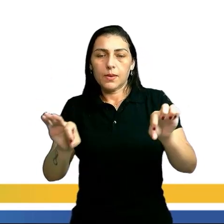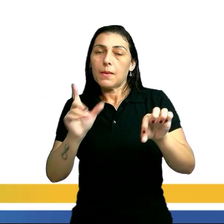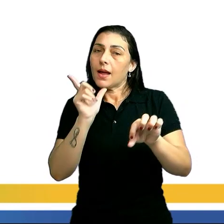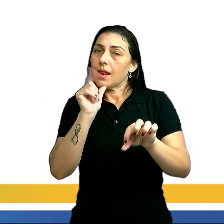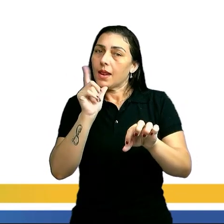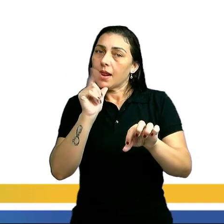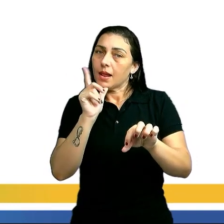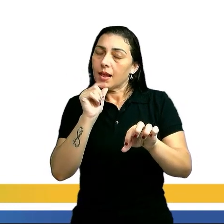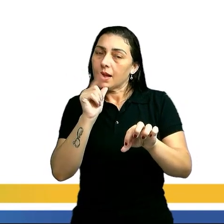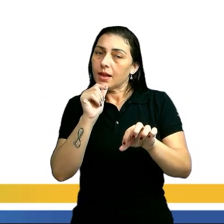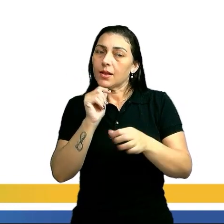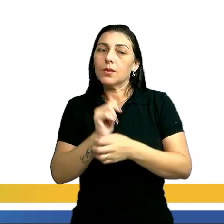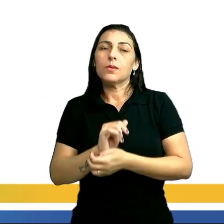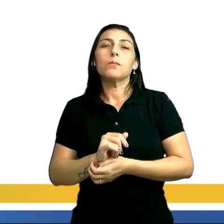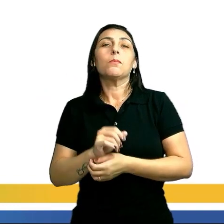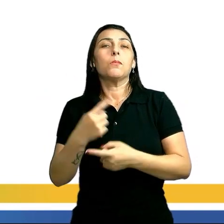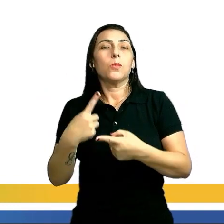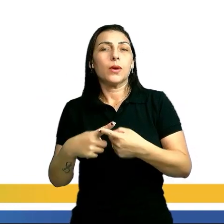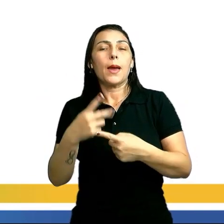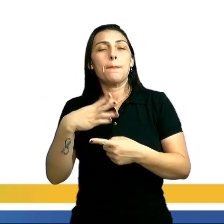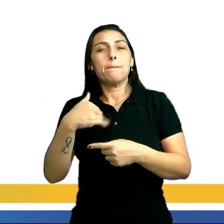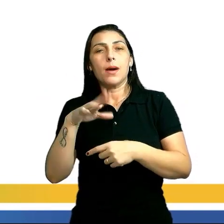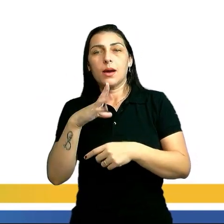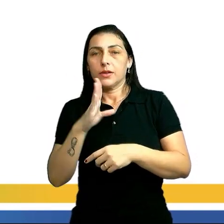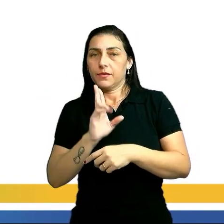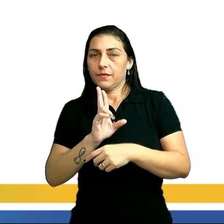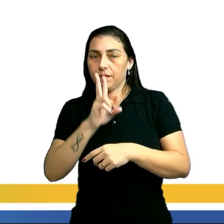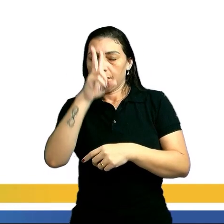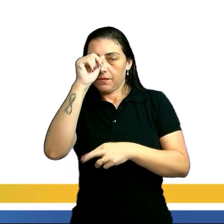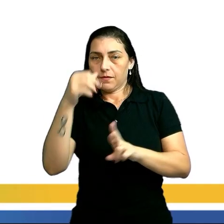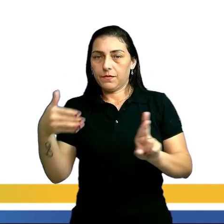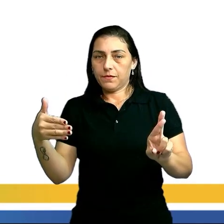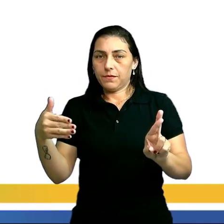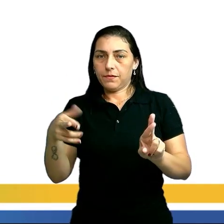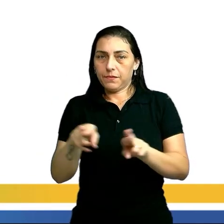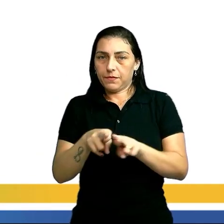líquidos corrosivos, por ela ser mais resistente, certo?